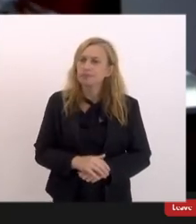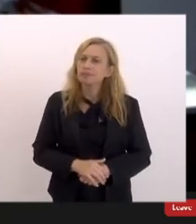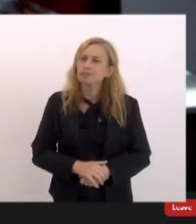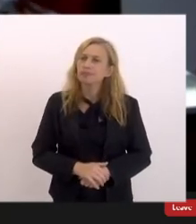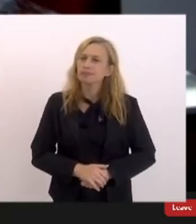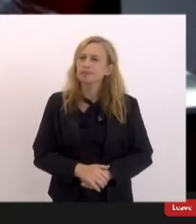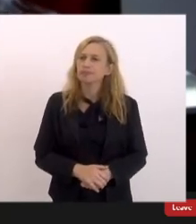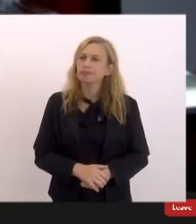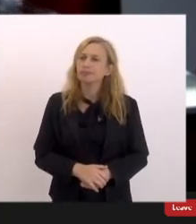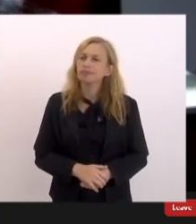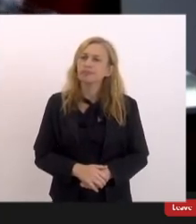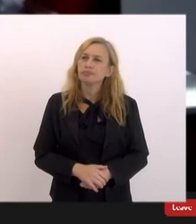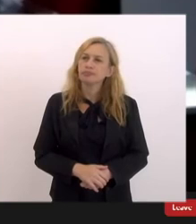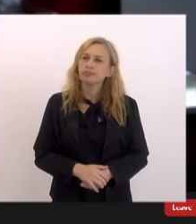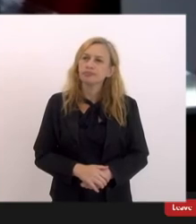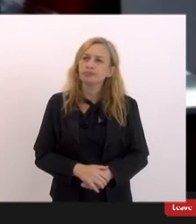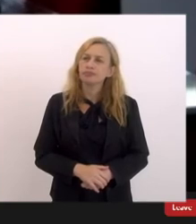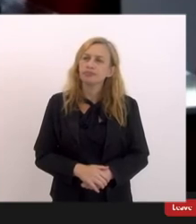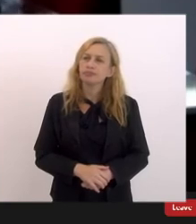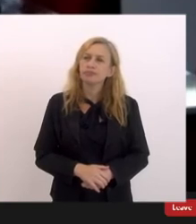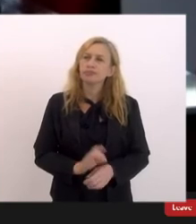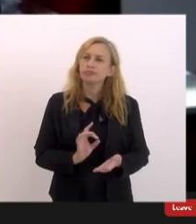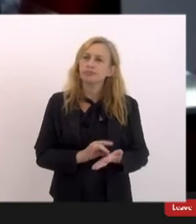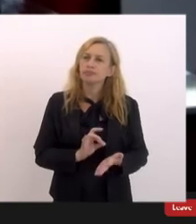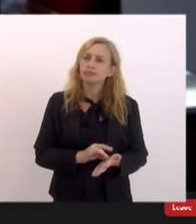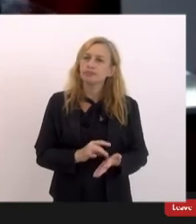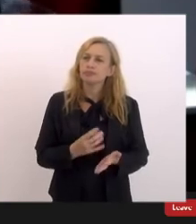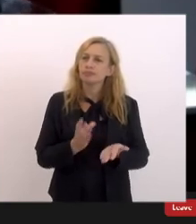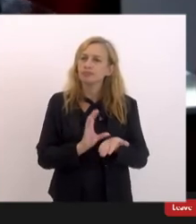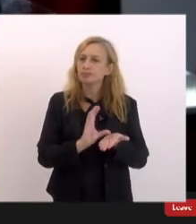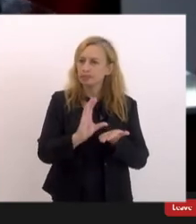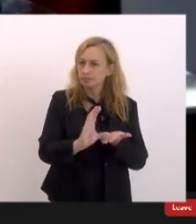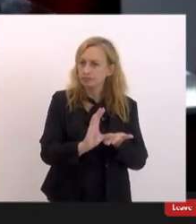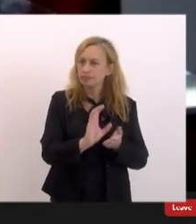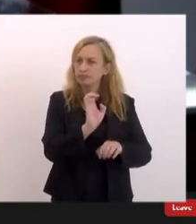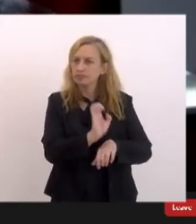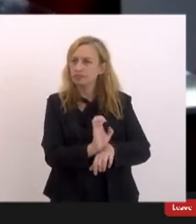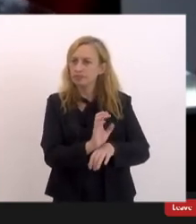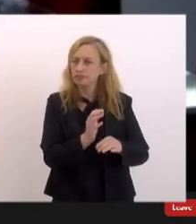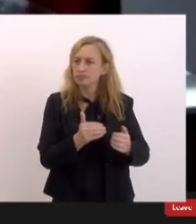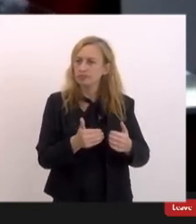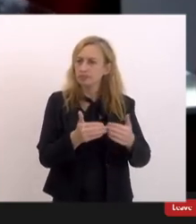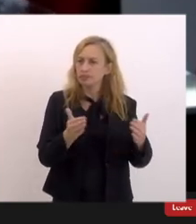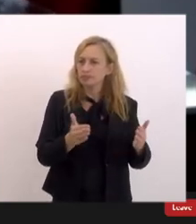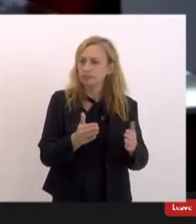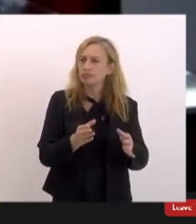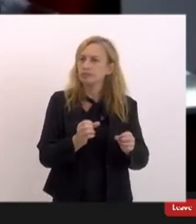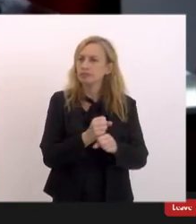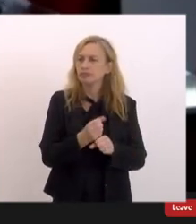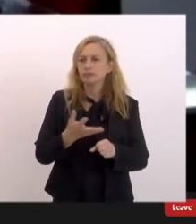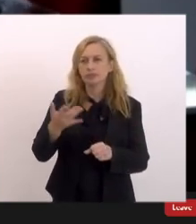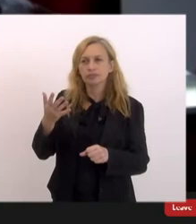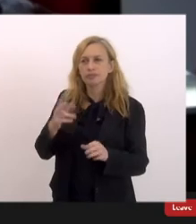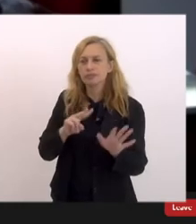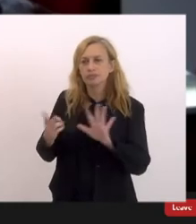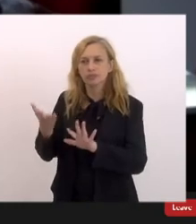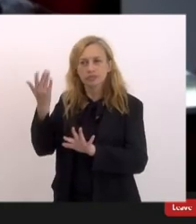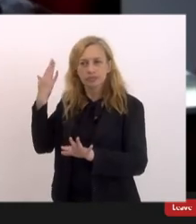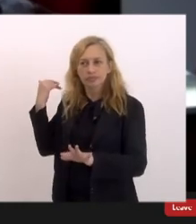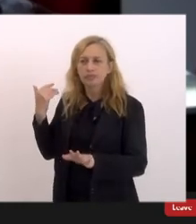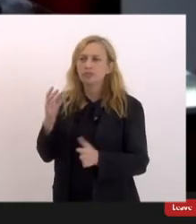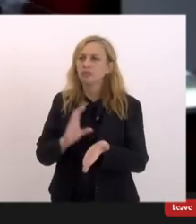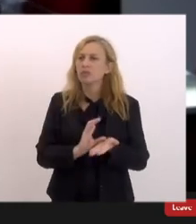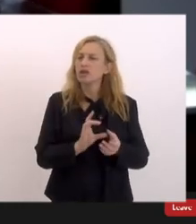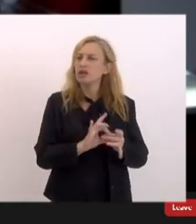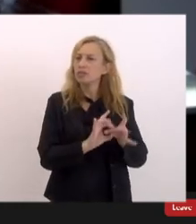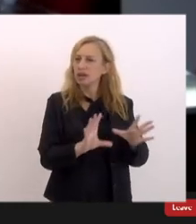na verdade, o orçamento do Estado foi aberto semana passada, E tão logo